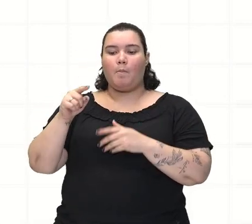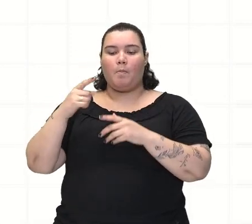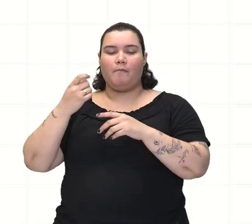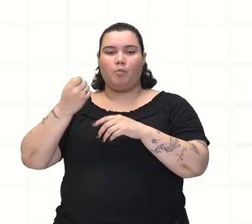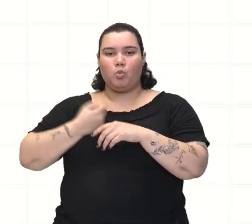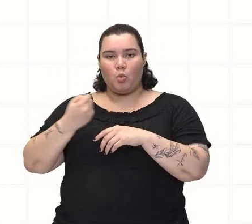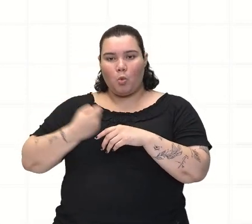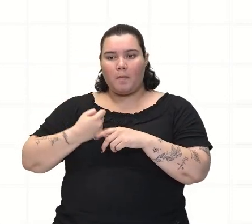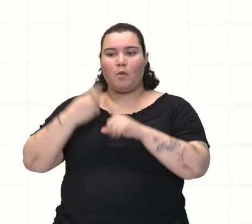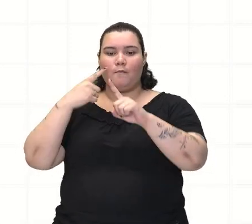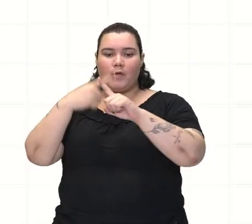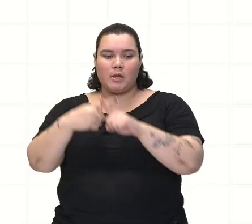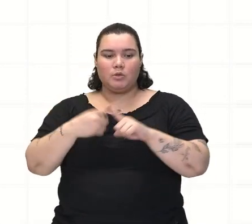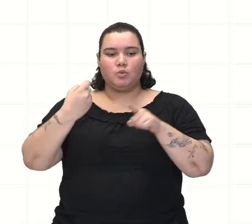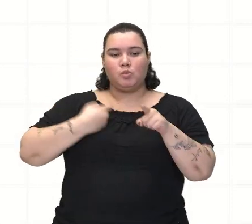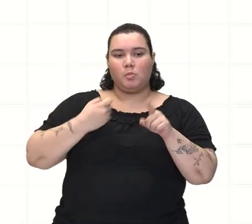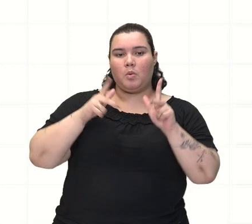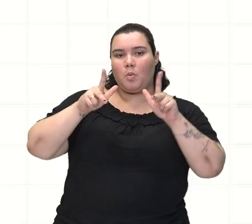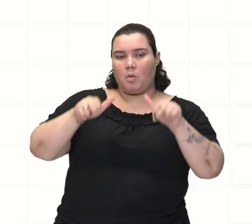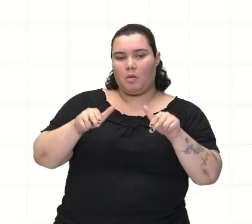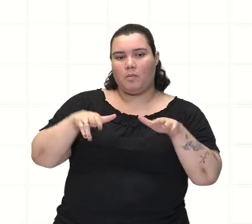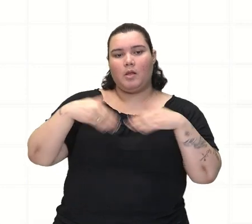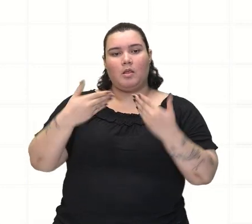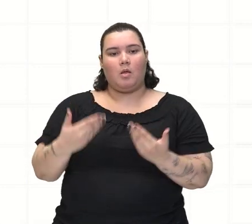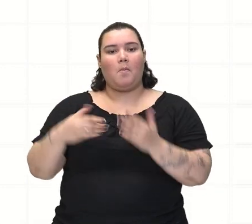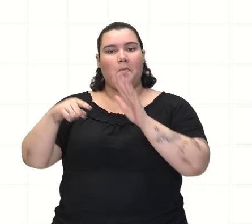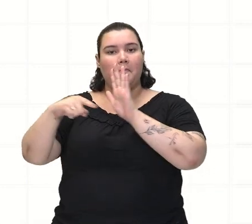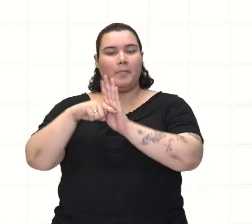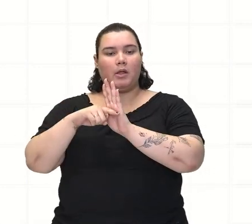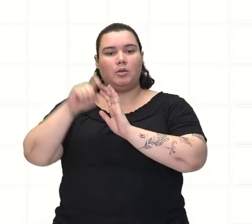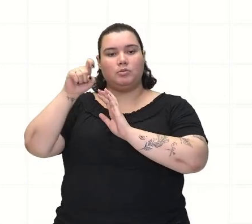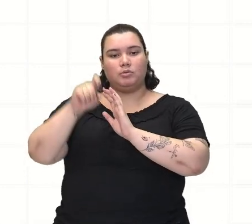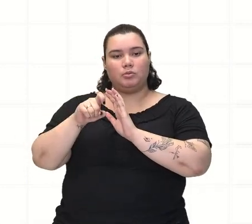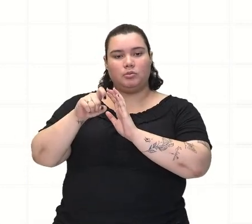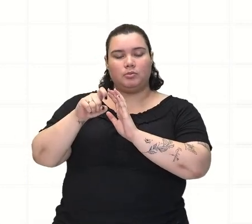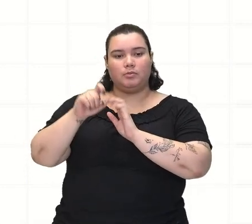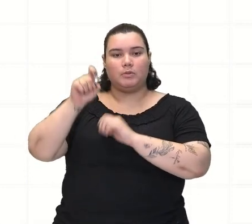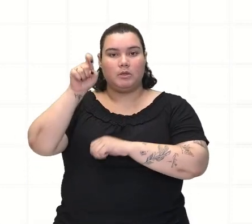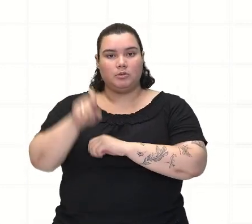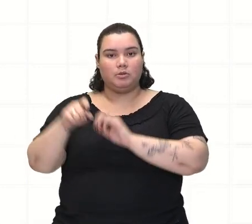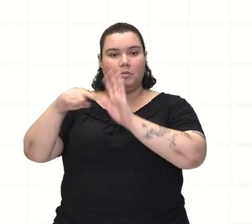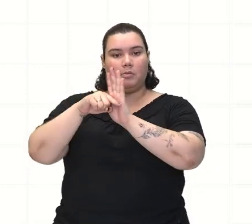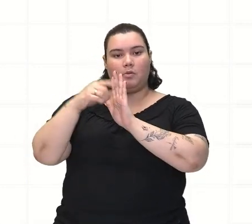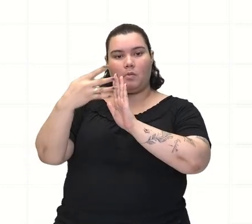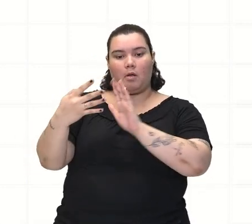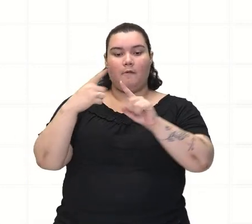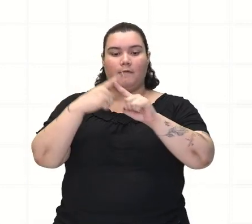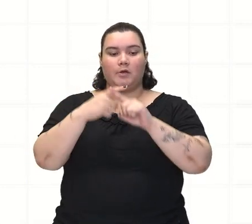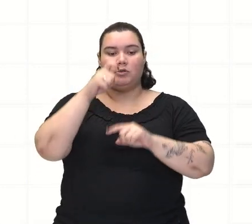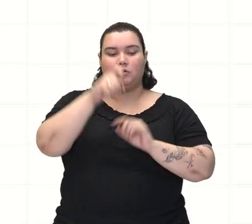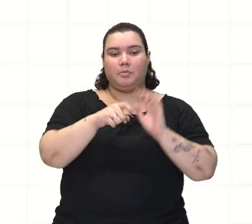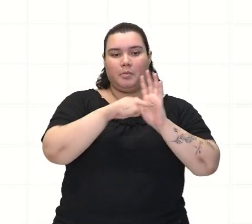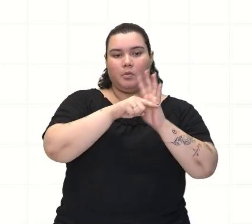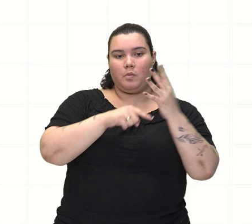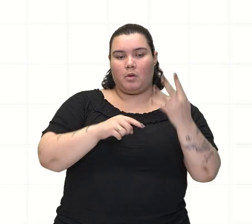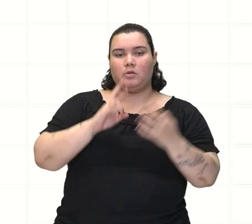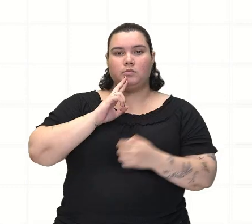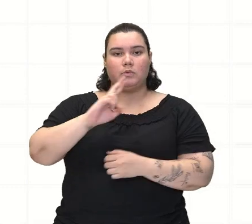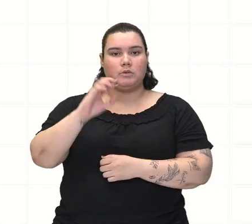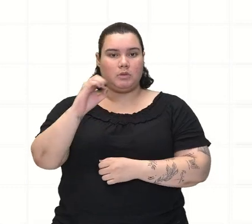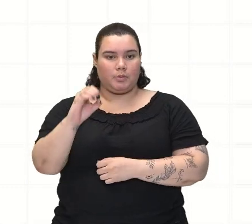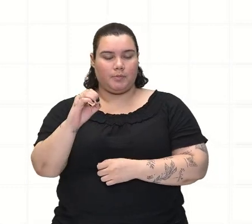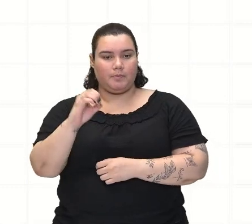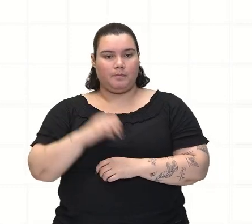mesmo. Ok, então, menos x menos 4 vezes x menos 4 tem que ser igual a 0. Quando